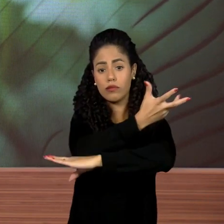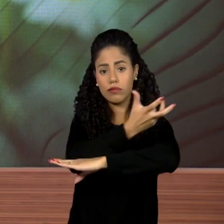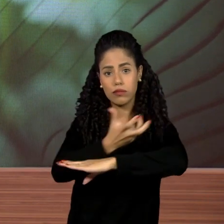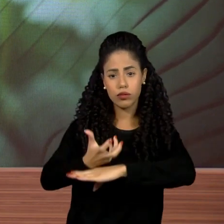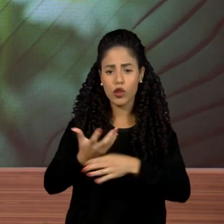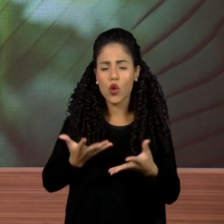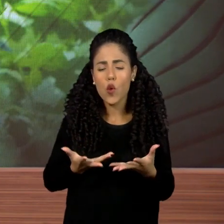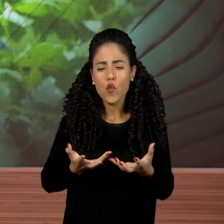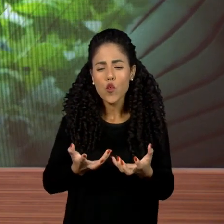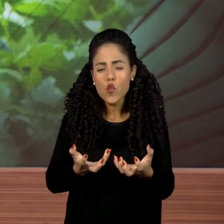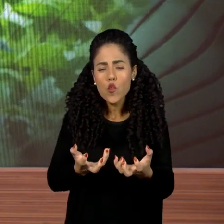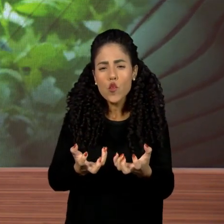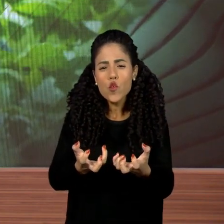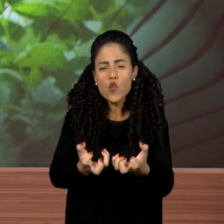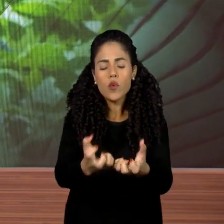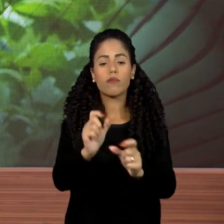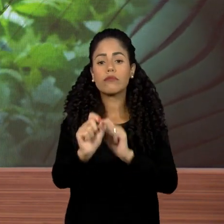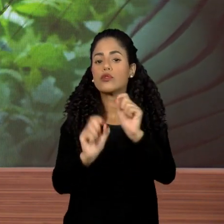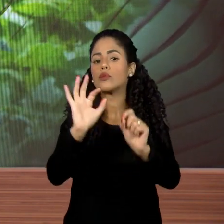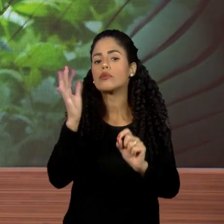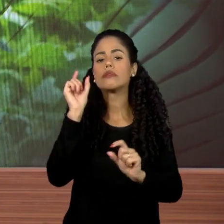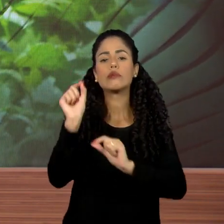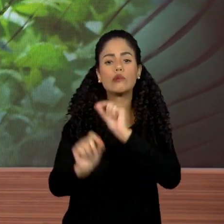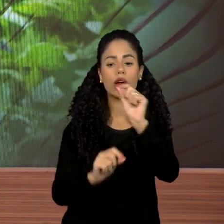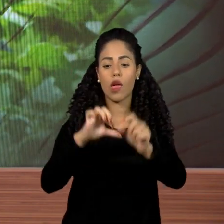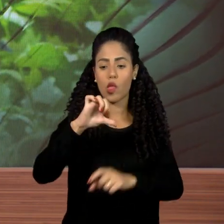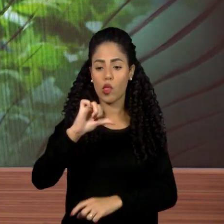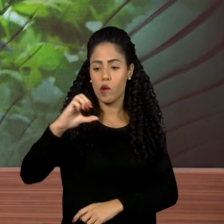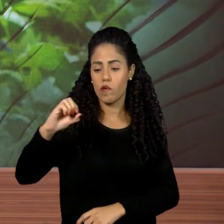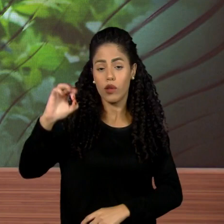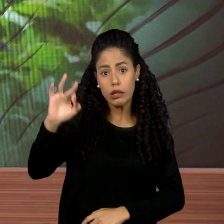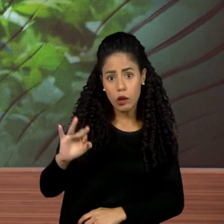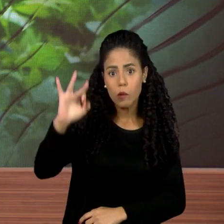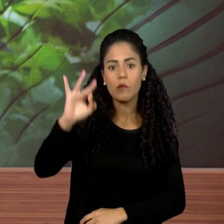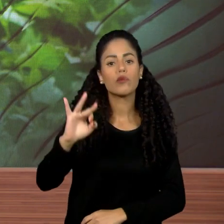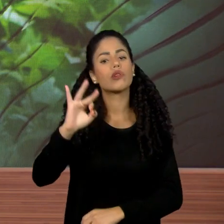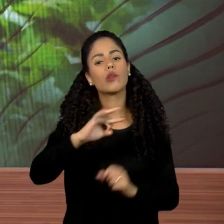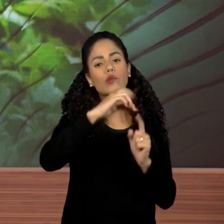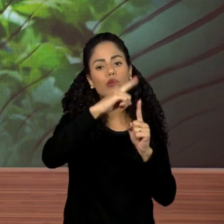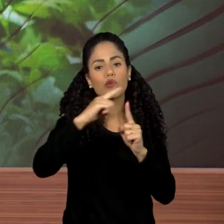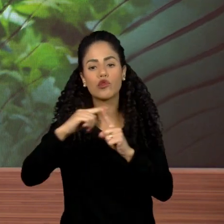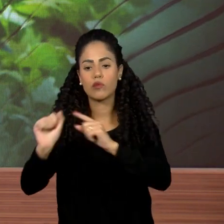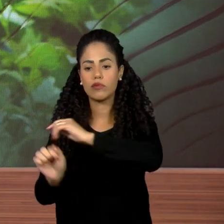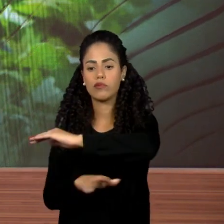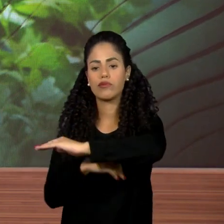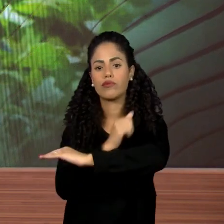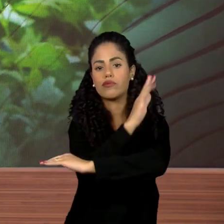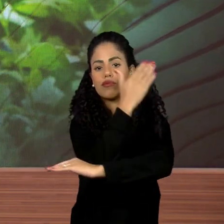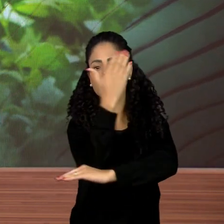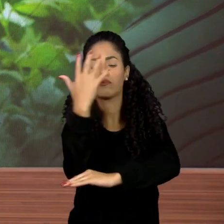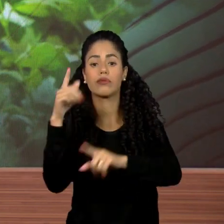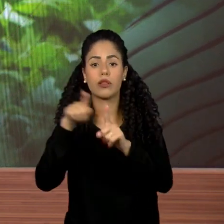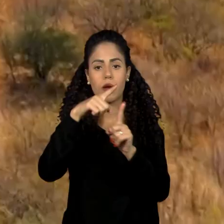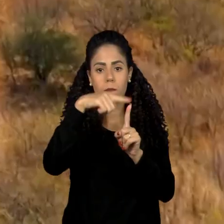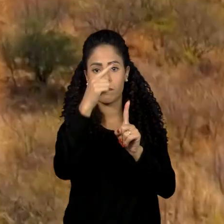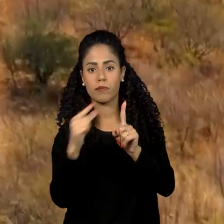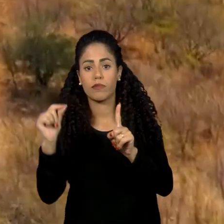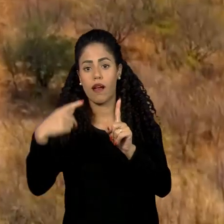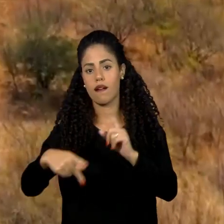secas intensas podem causar a perda de cerca de 90% das espécies do bioma só encontrado no